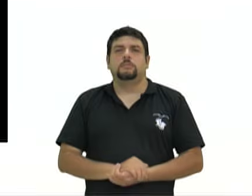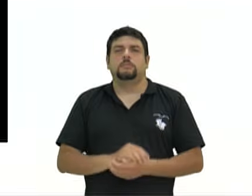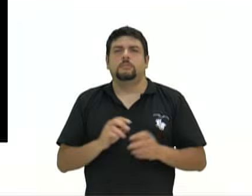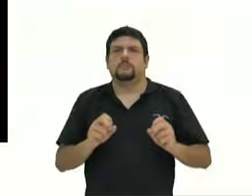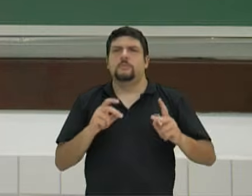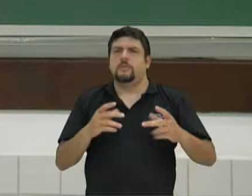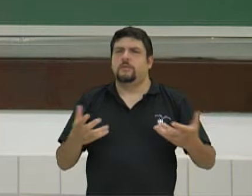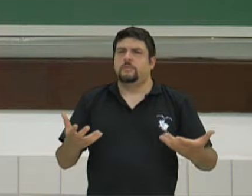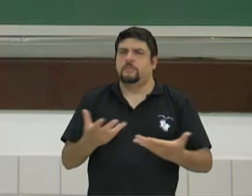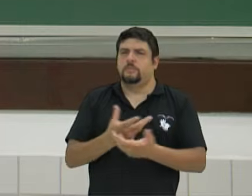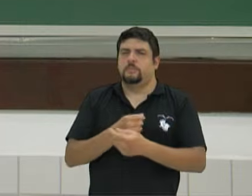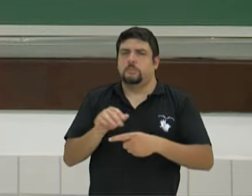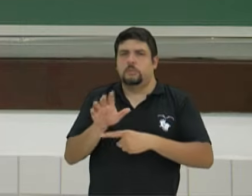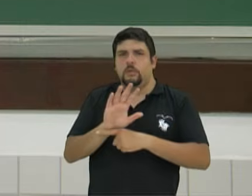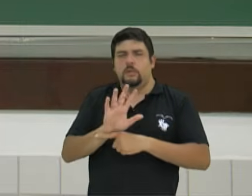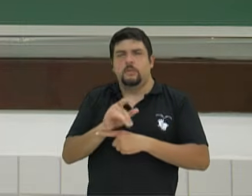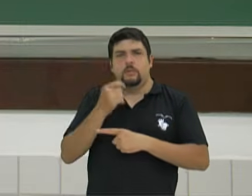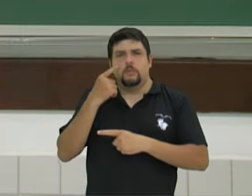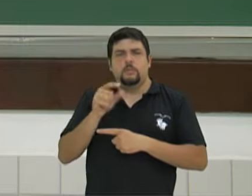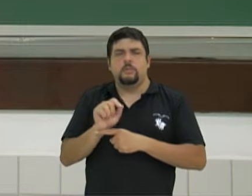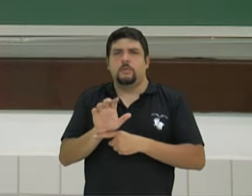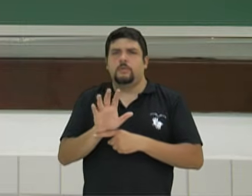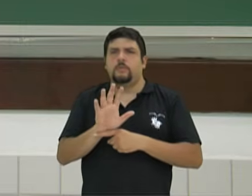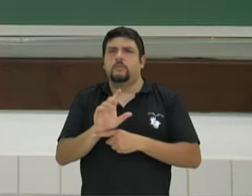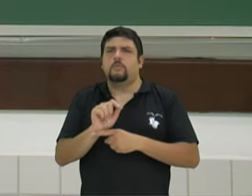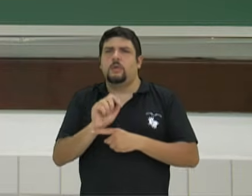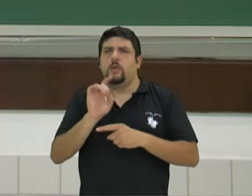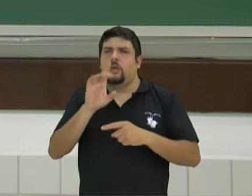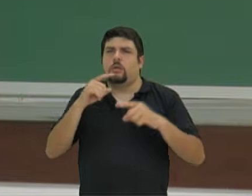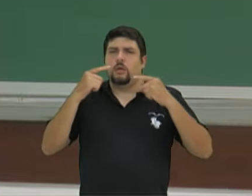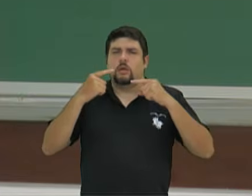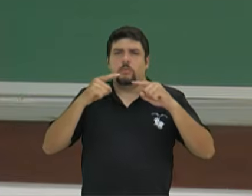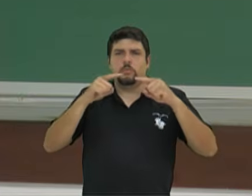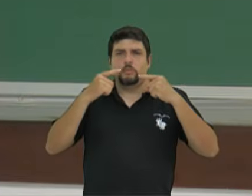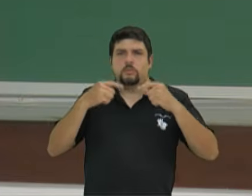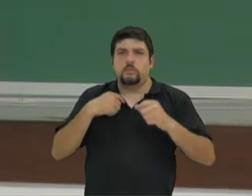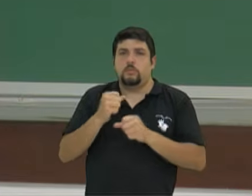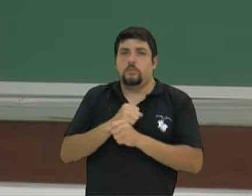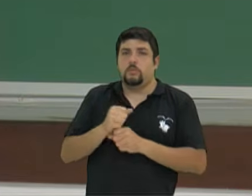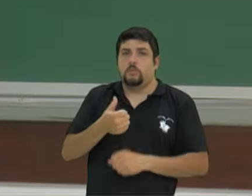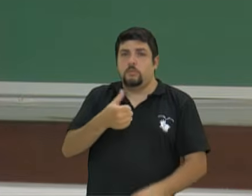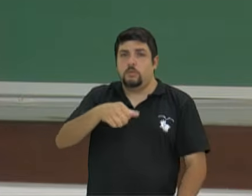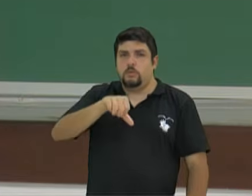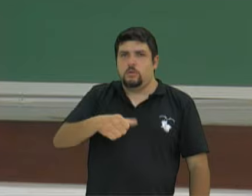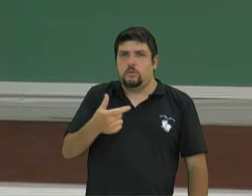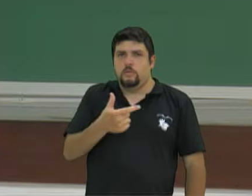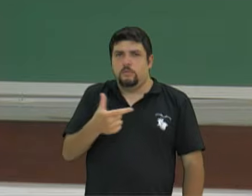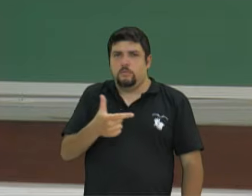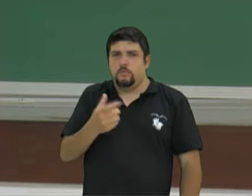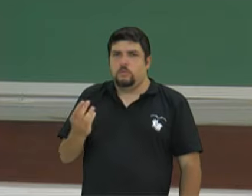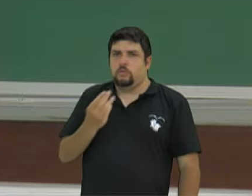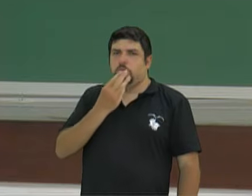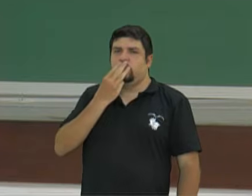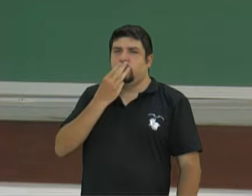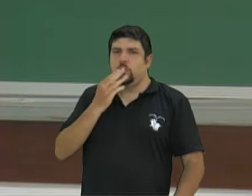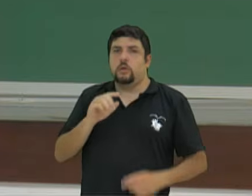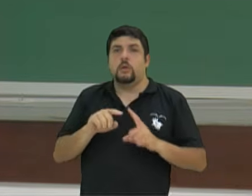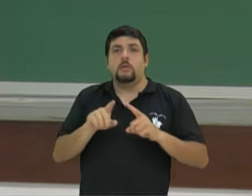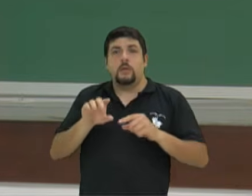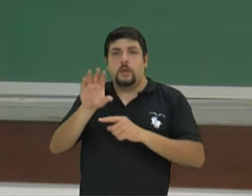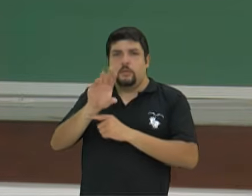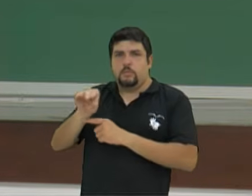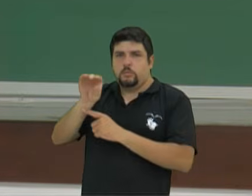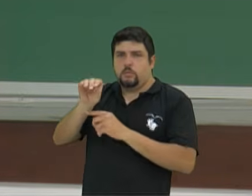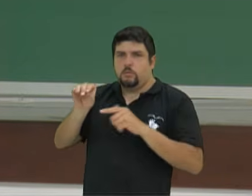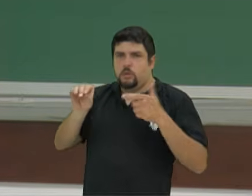Maravilhoso esse filme inteiro, pessoal. Ele é um filme que ele só tem música porque é um filme de 1922, ainda é mudo, mas o filme mudo é não falado, mas ele